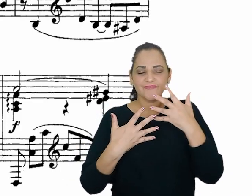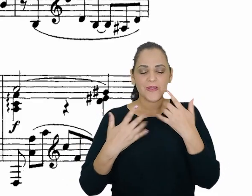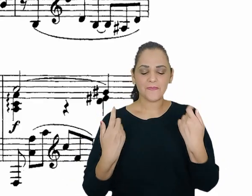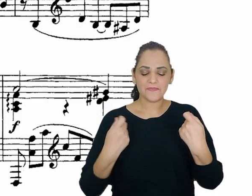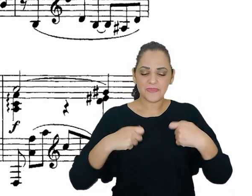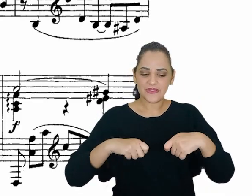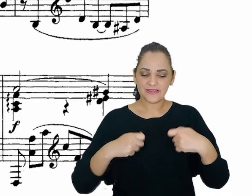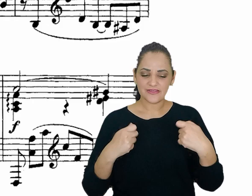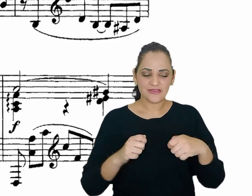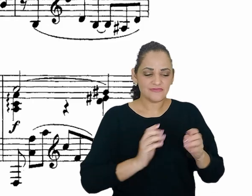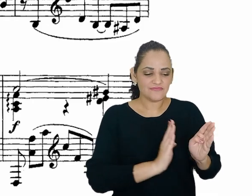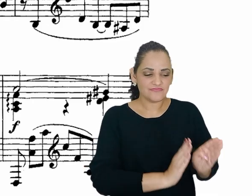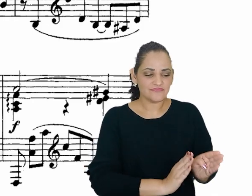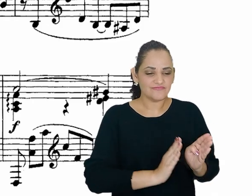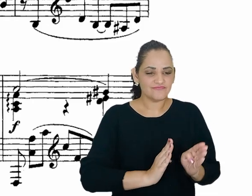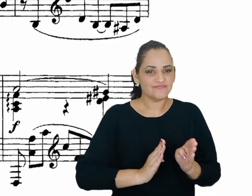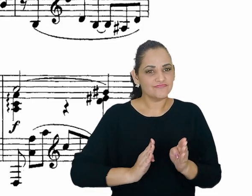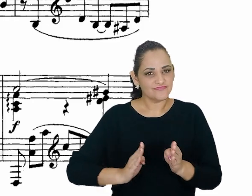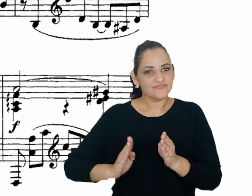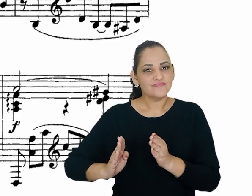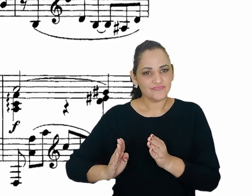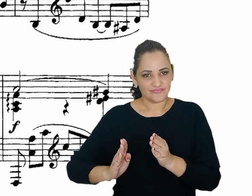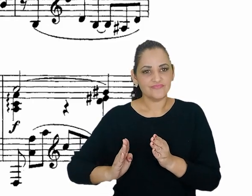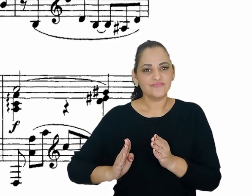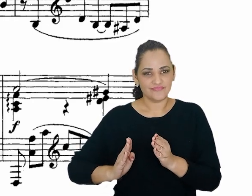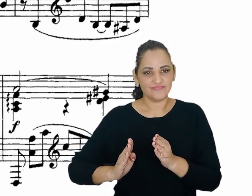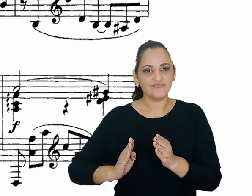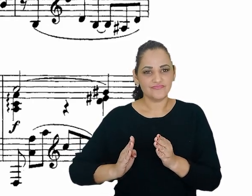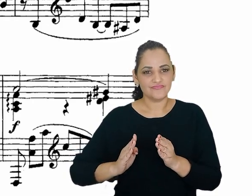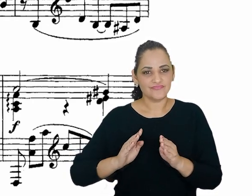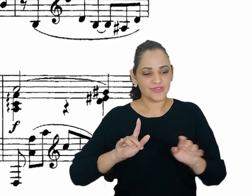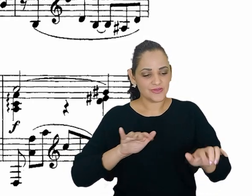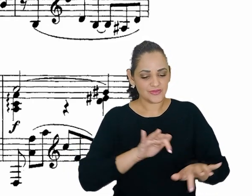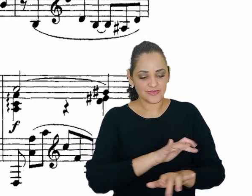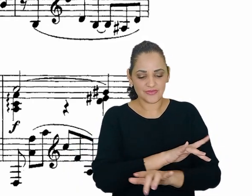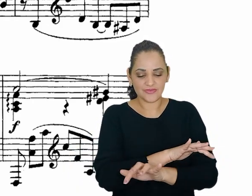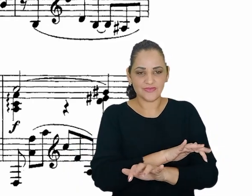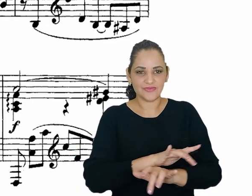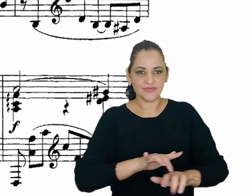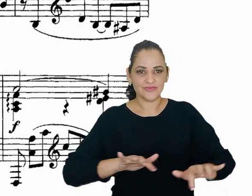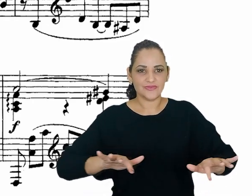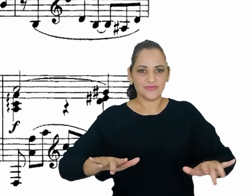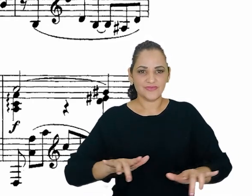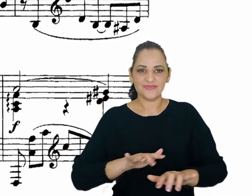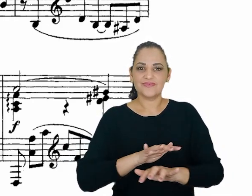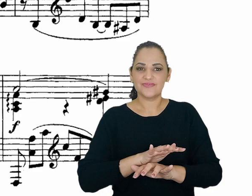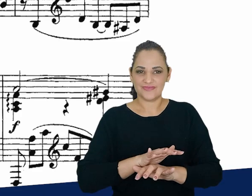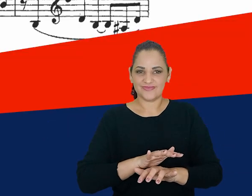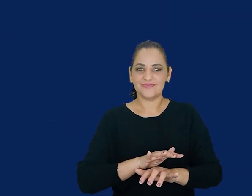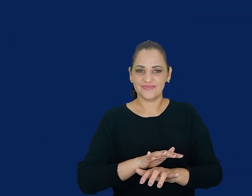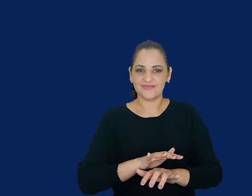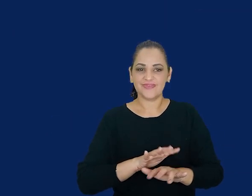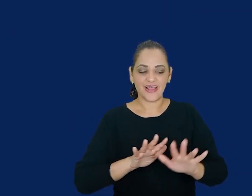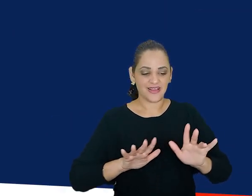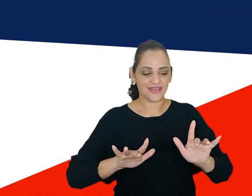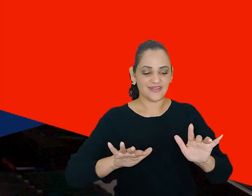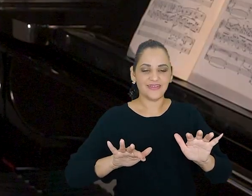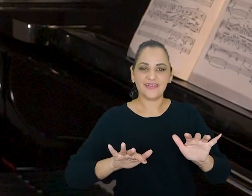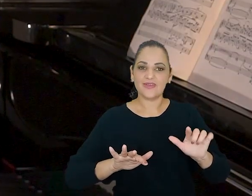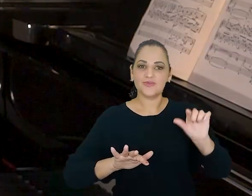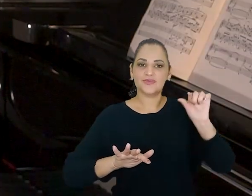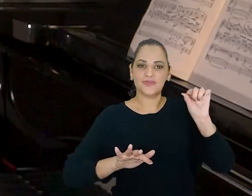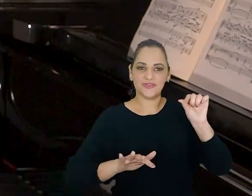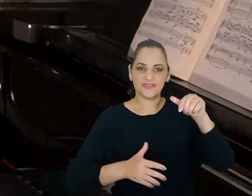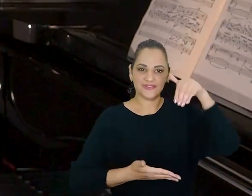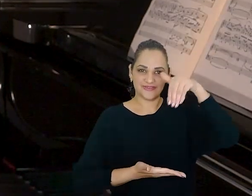execução, o que necessita uma organização para o cruzamento das mãos e para a escolha do dedilhado. E